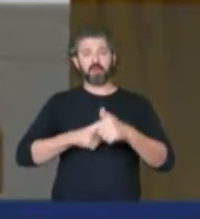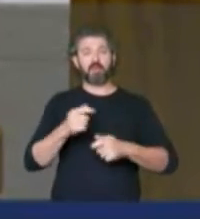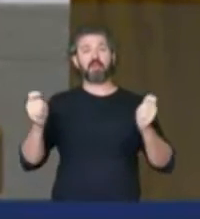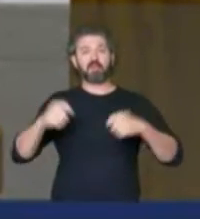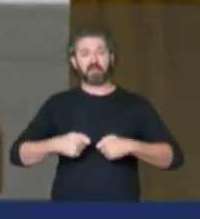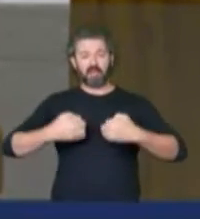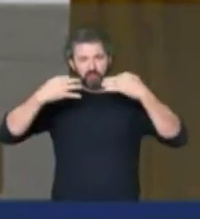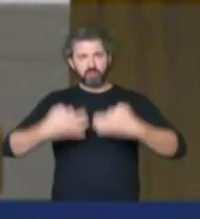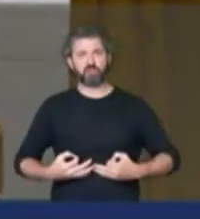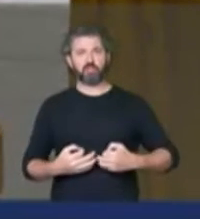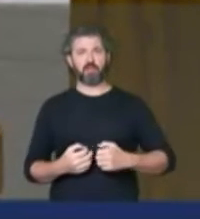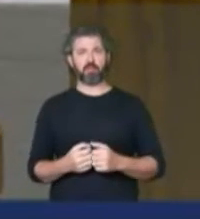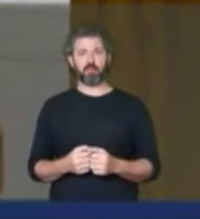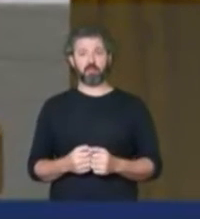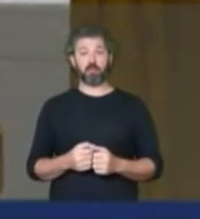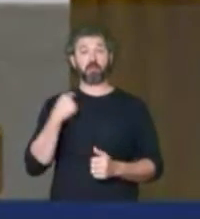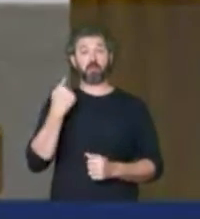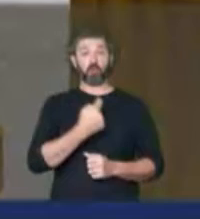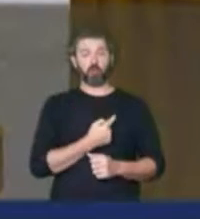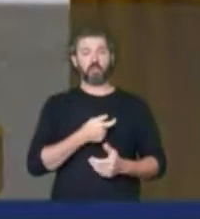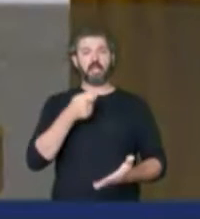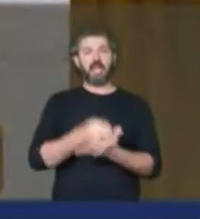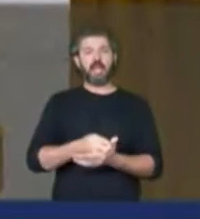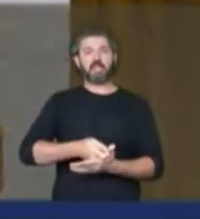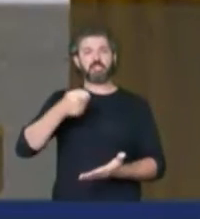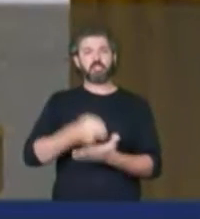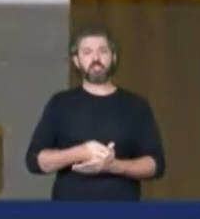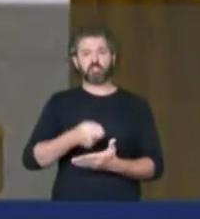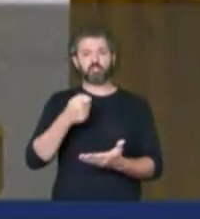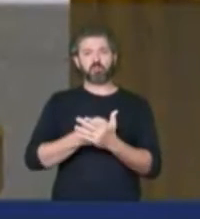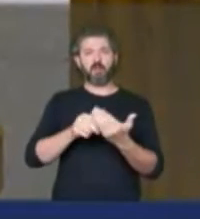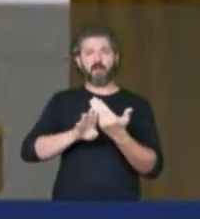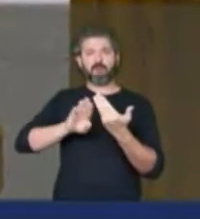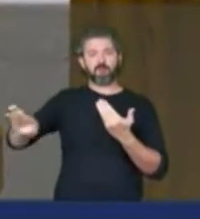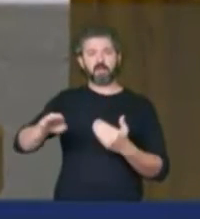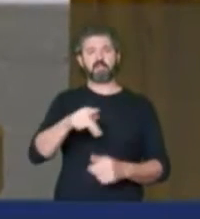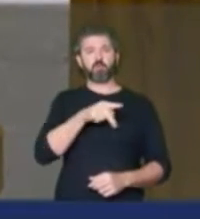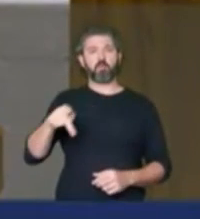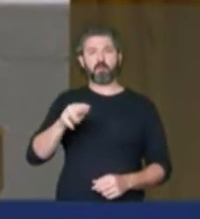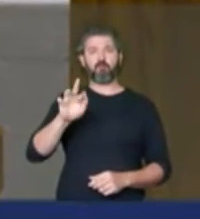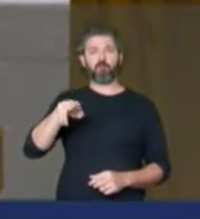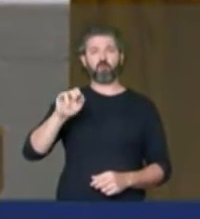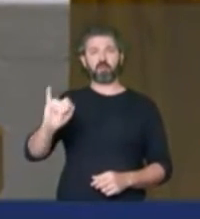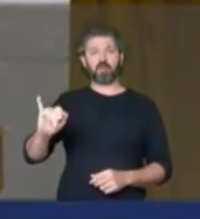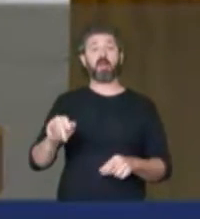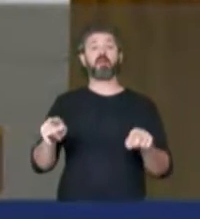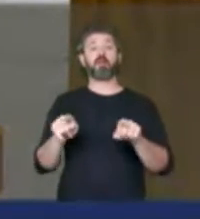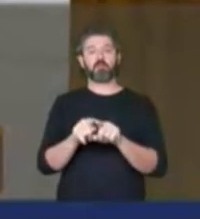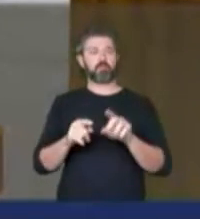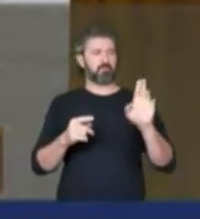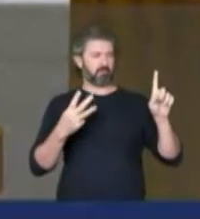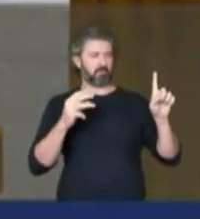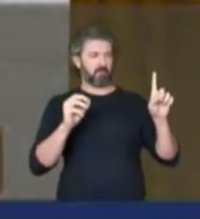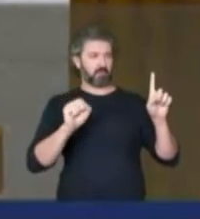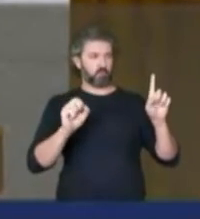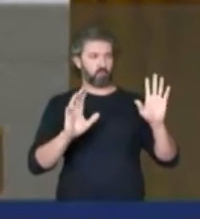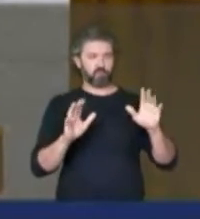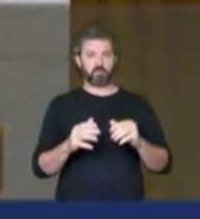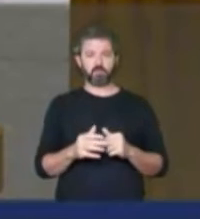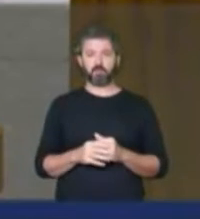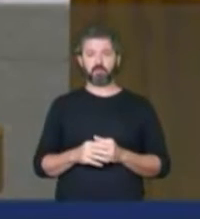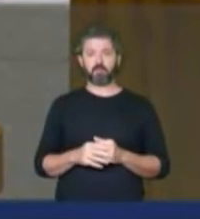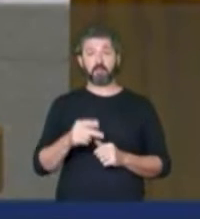para trabalhar dignamente. E nós exigimos esse afastamento do presidente da FUNAI. Me dê só mais 30 segundos, por